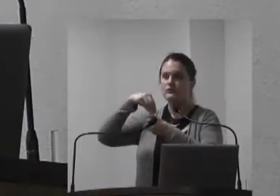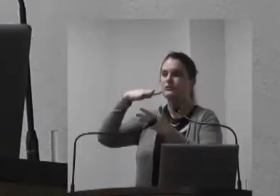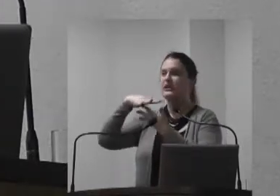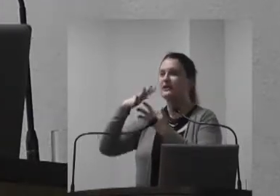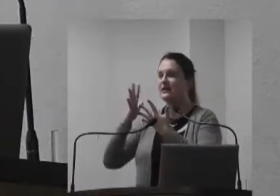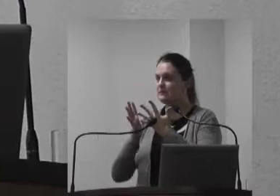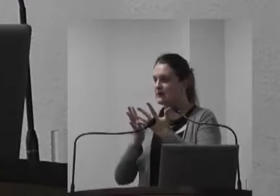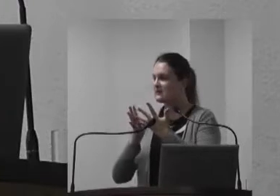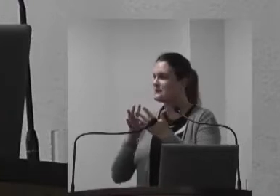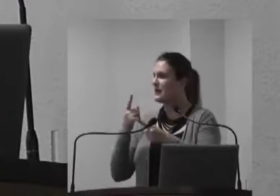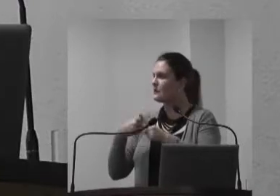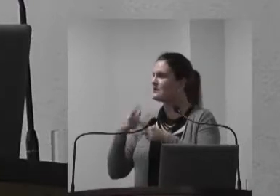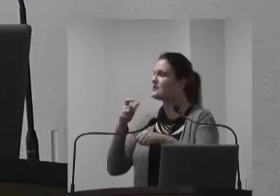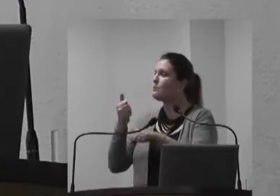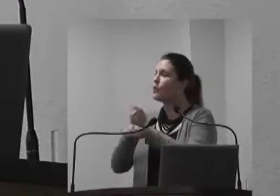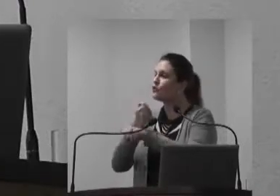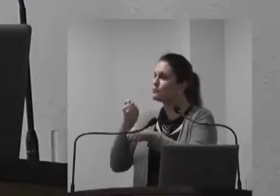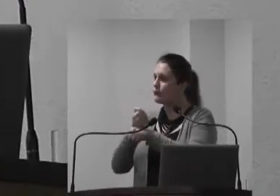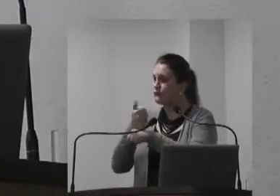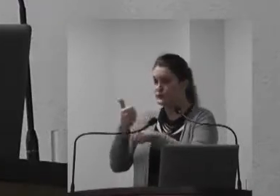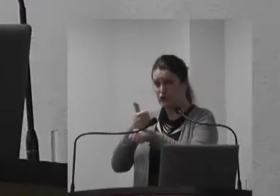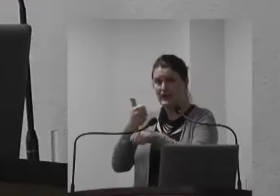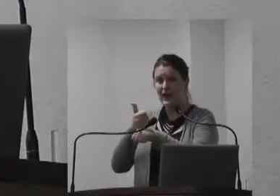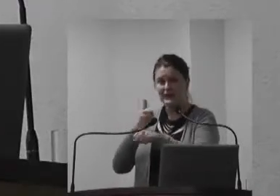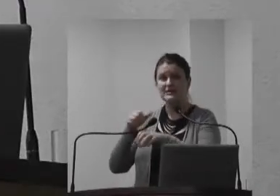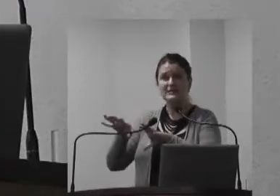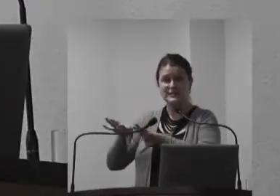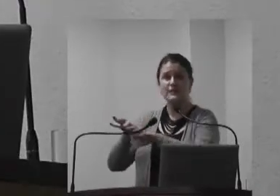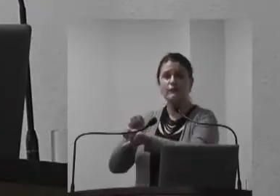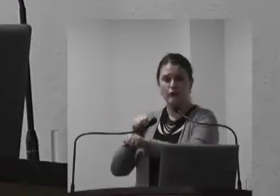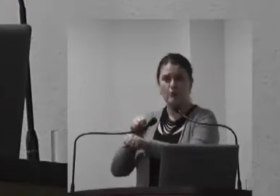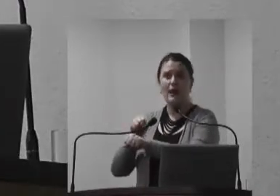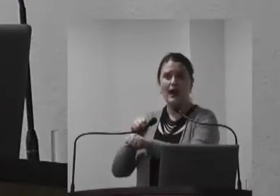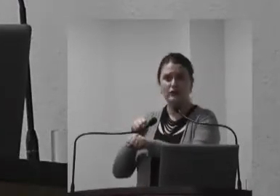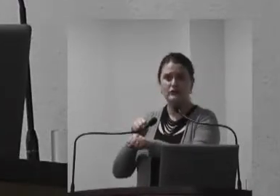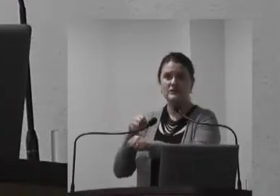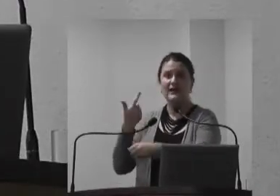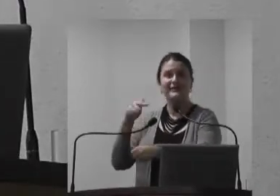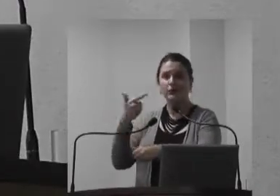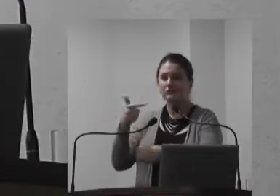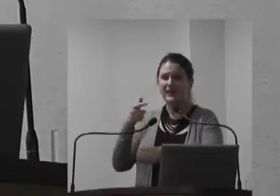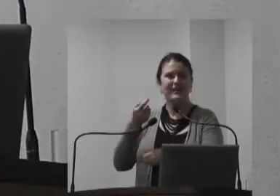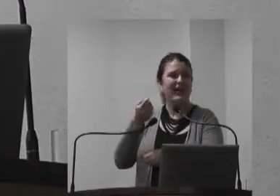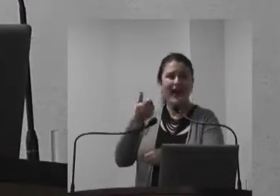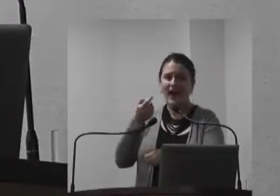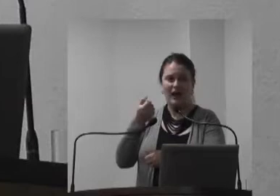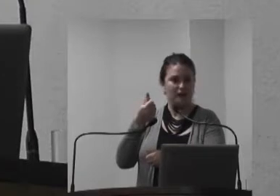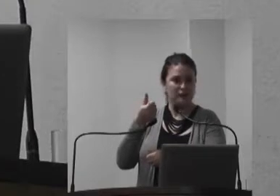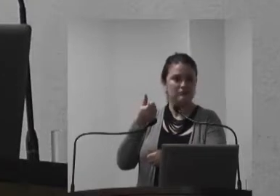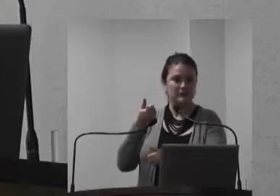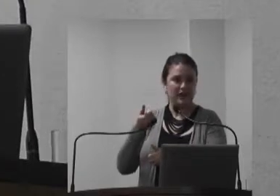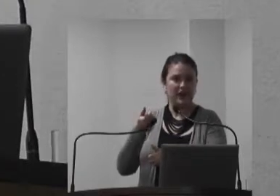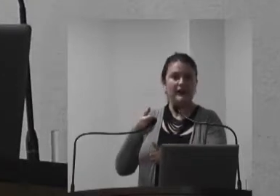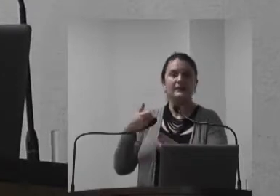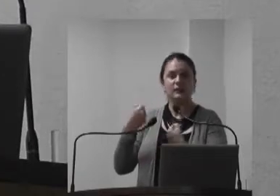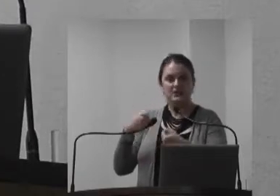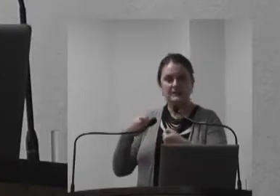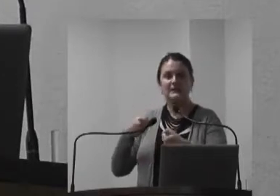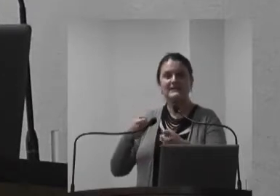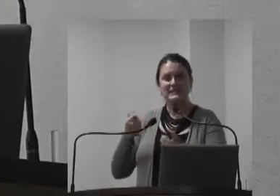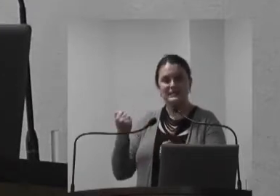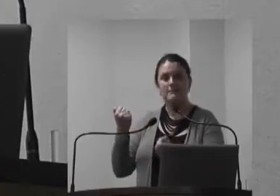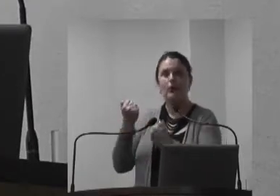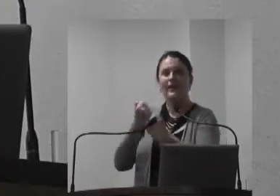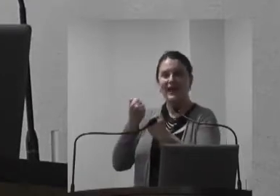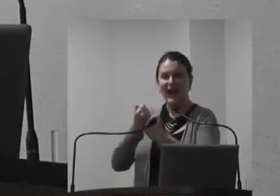principalmente dentro da Libras, né, porque são poucos profissionais que são formados, não tem, é raro, né? Então a